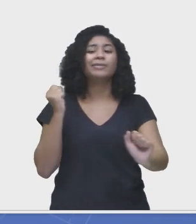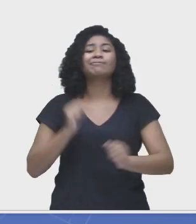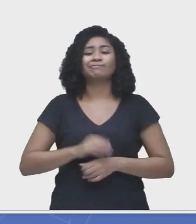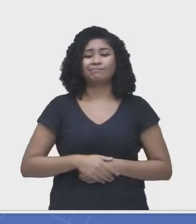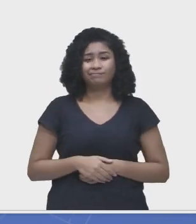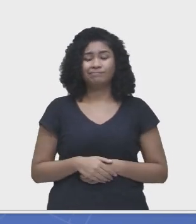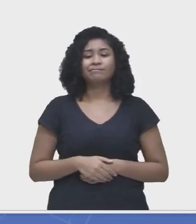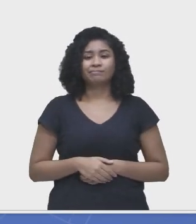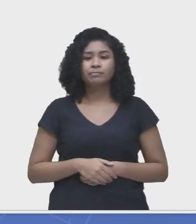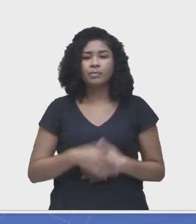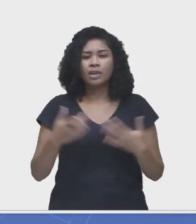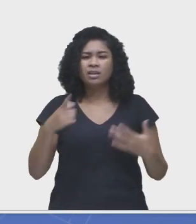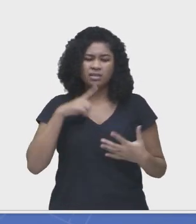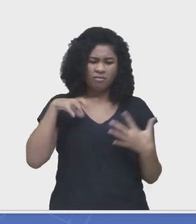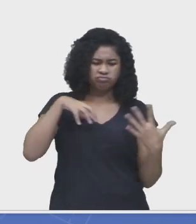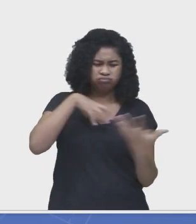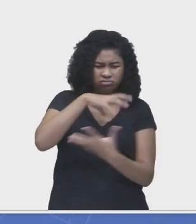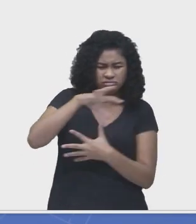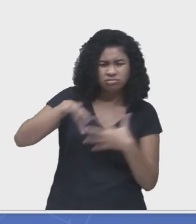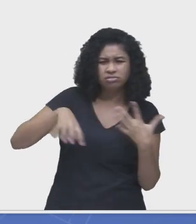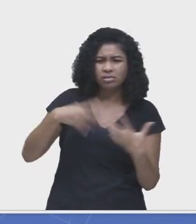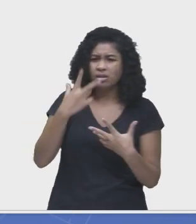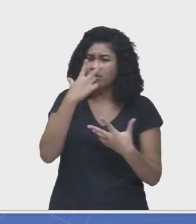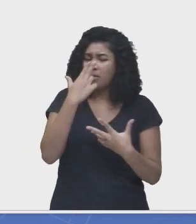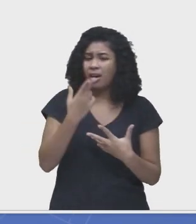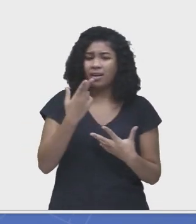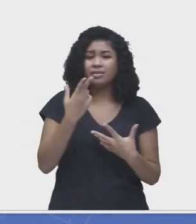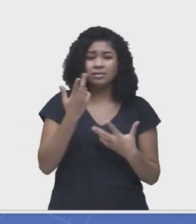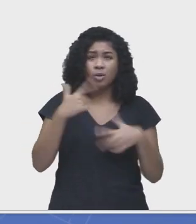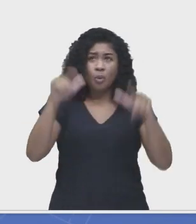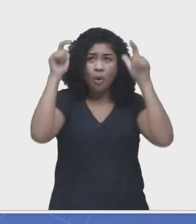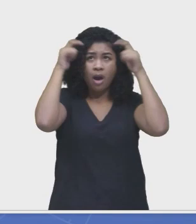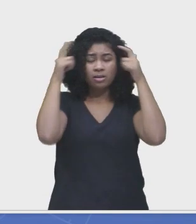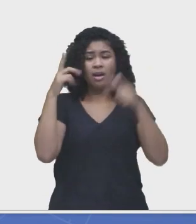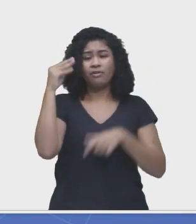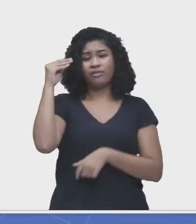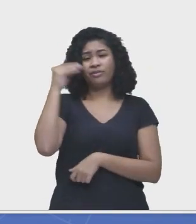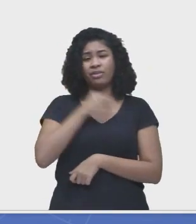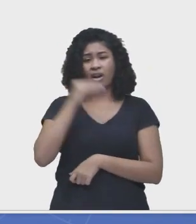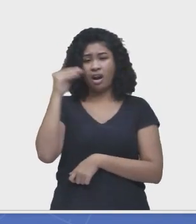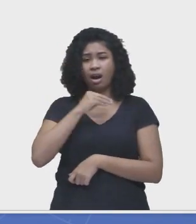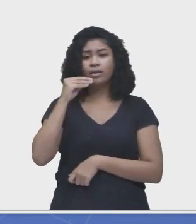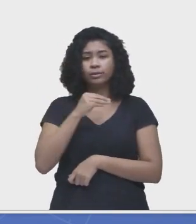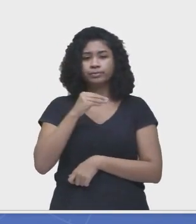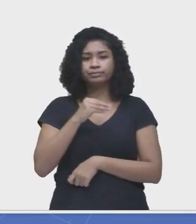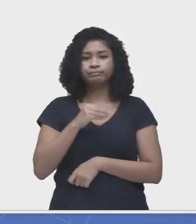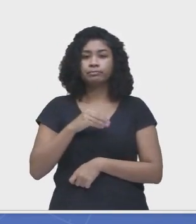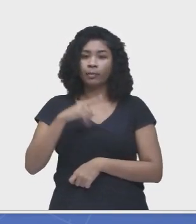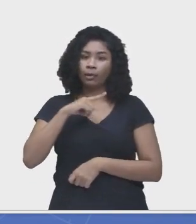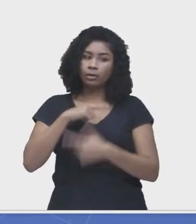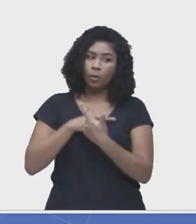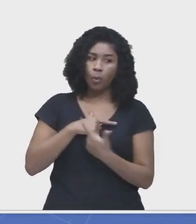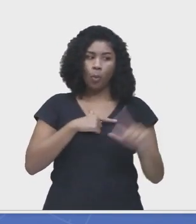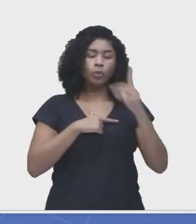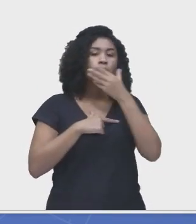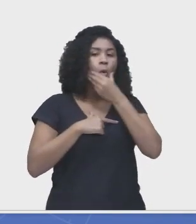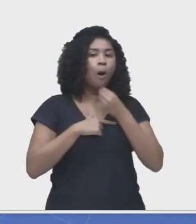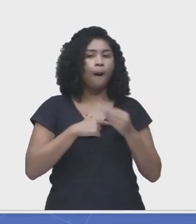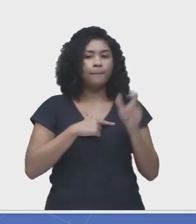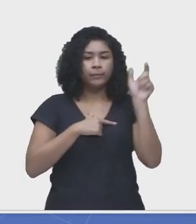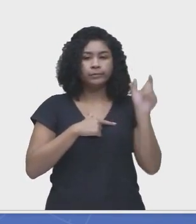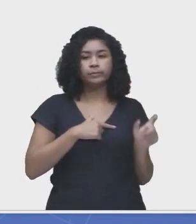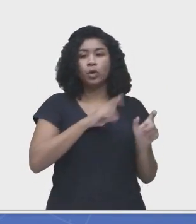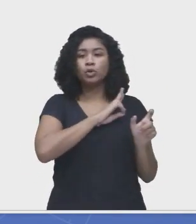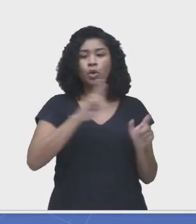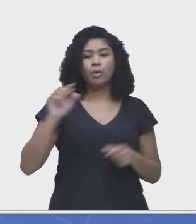dividindo e enfraquecendo o império. E foi nesse momento que o império vai se encontrar com Alexandre o Grande, em nome dos gregos